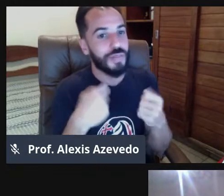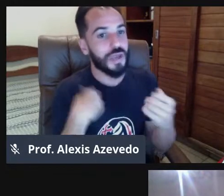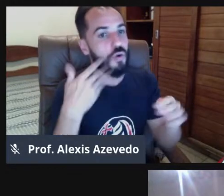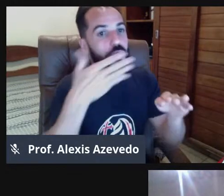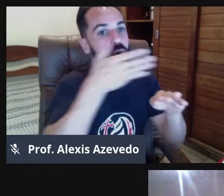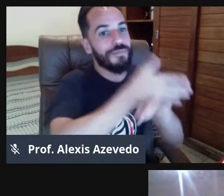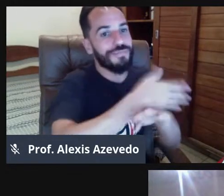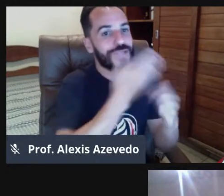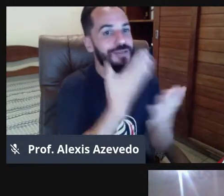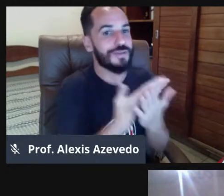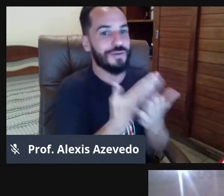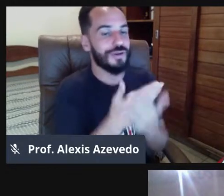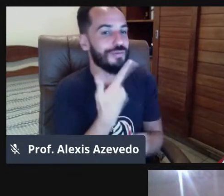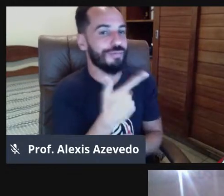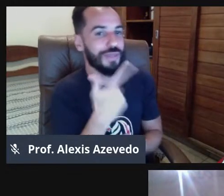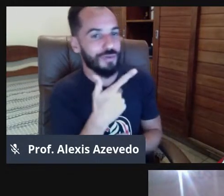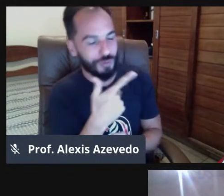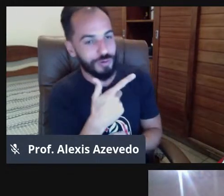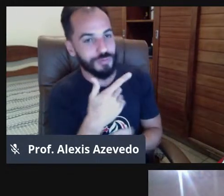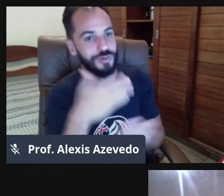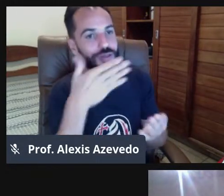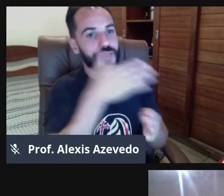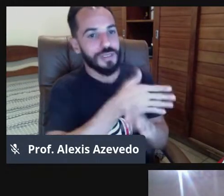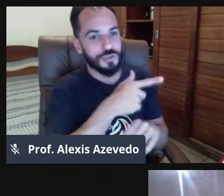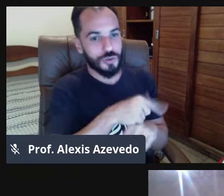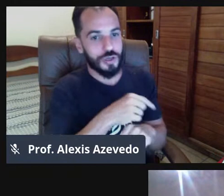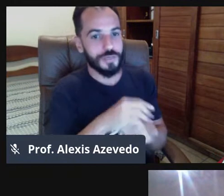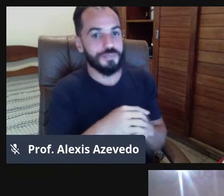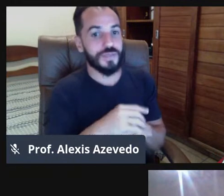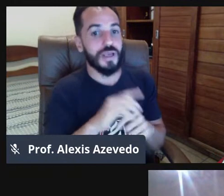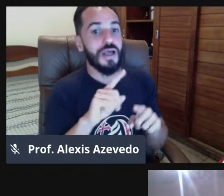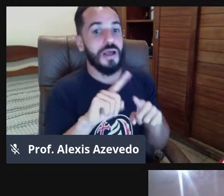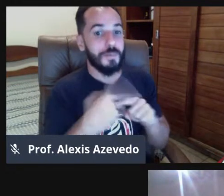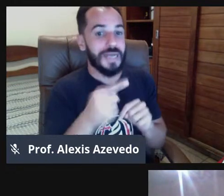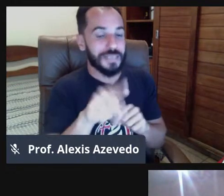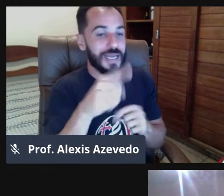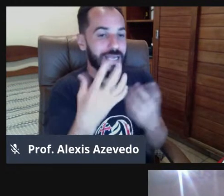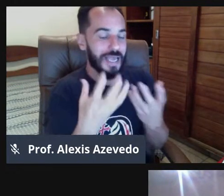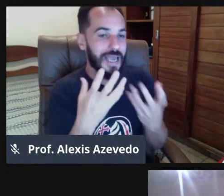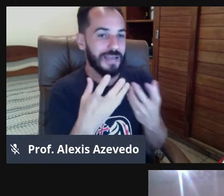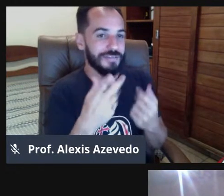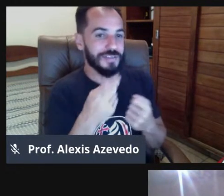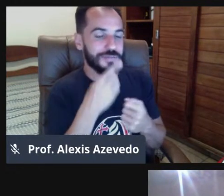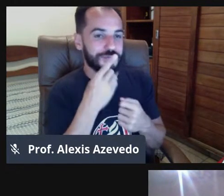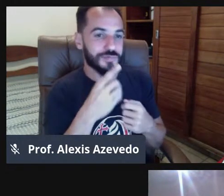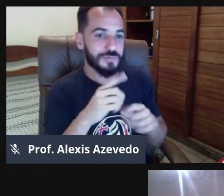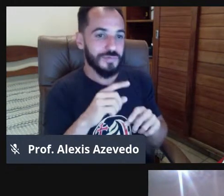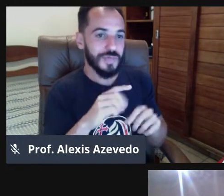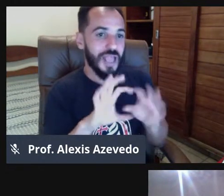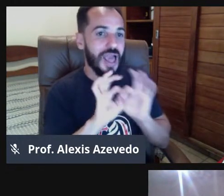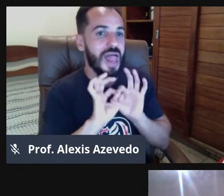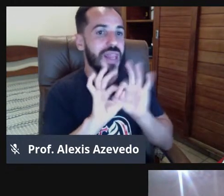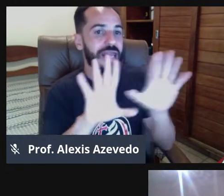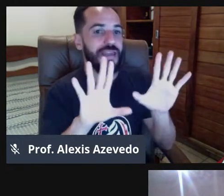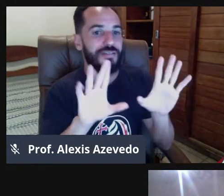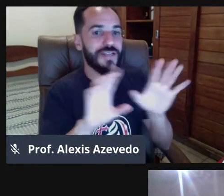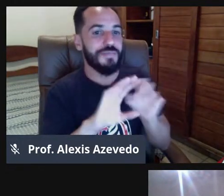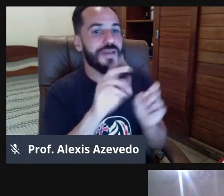com acesso restrito, acho que a forma mais democrática seria ter esse material